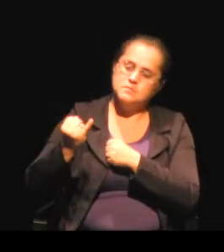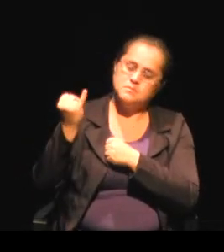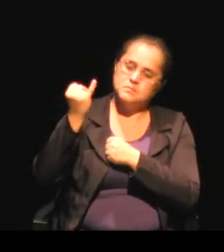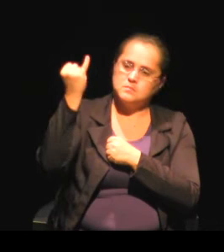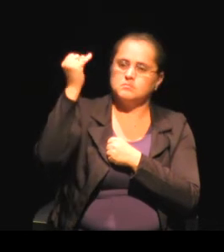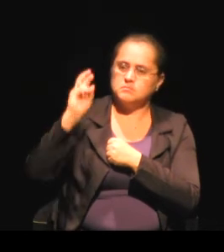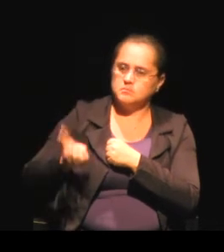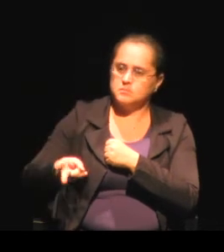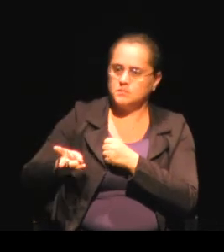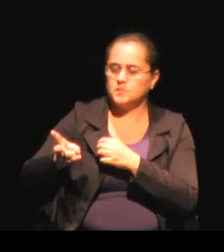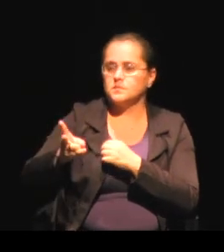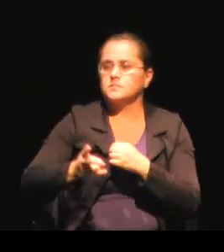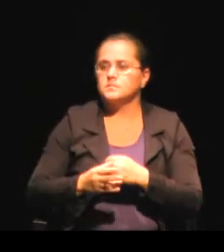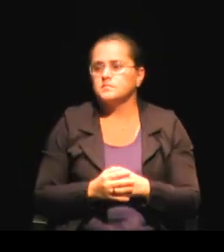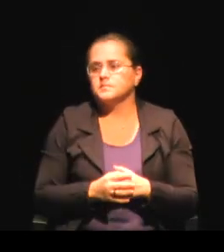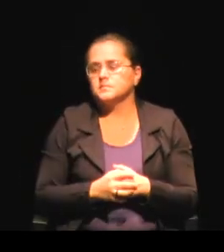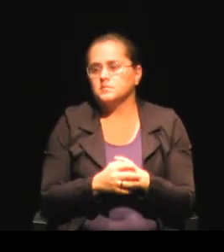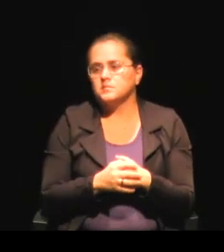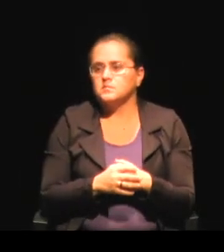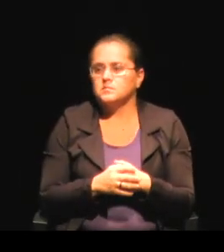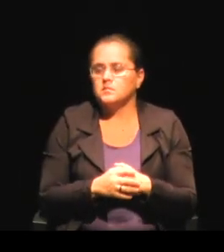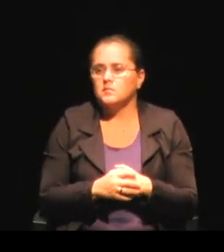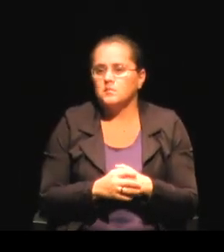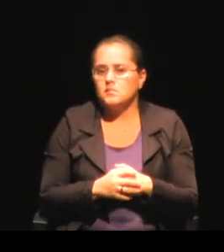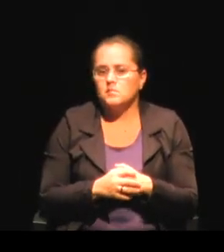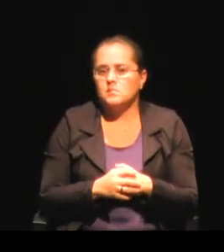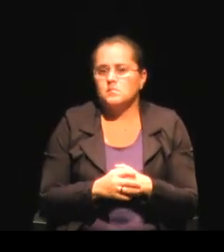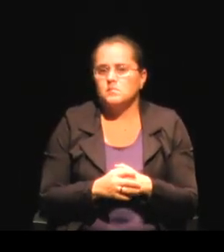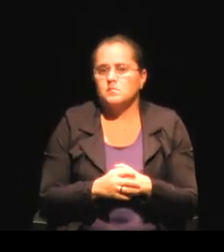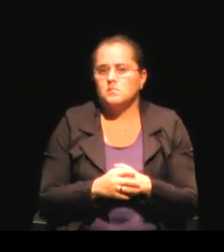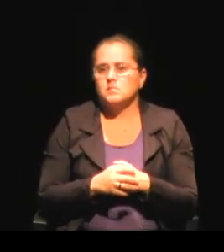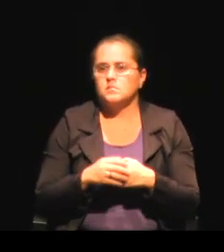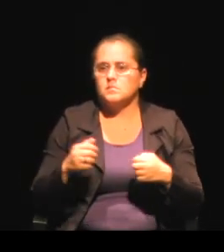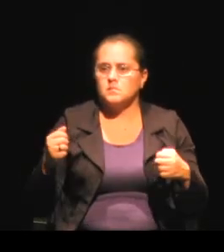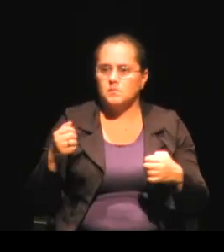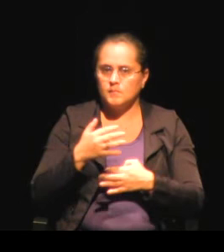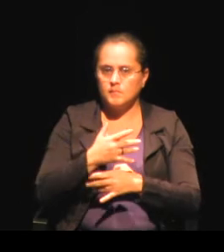pigmentação diferente, para justamente repor essa